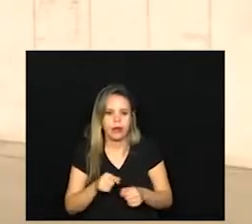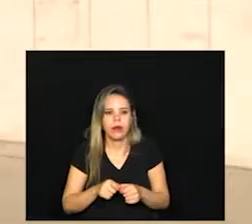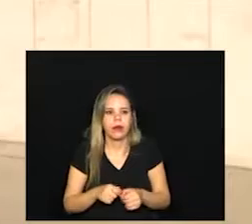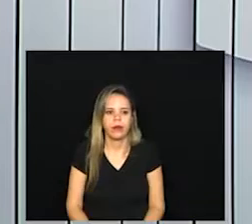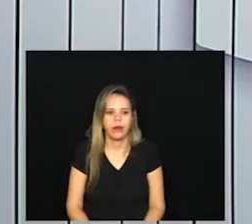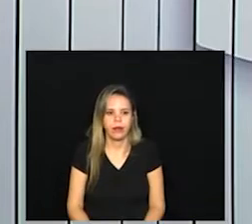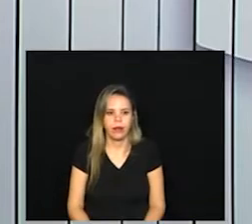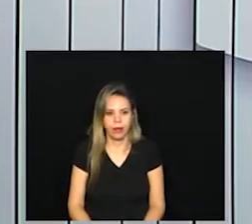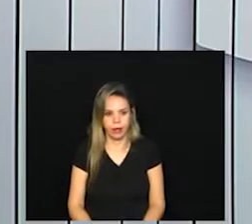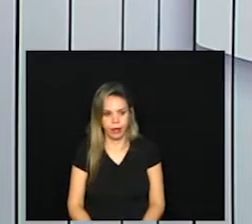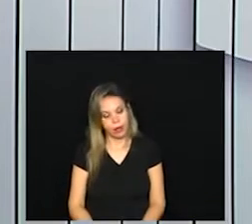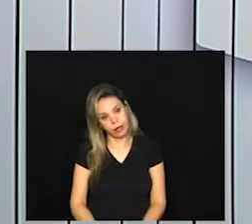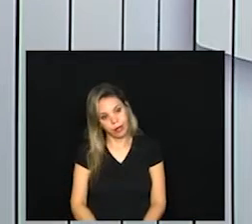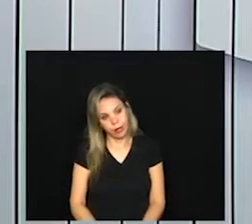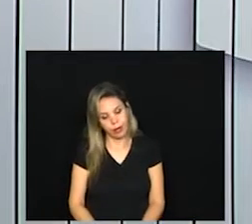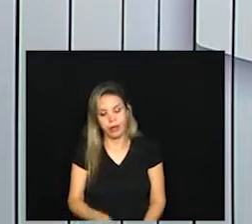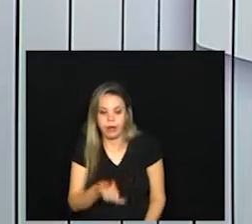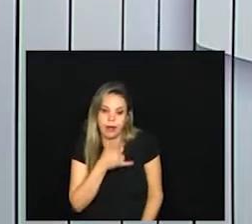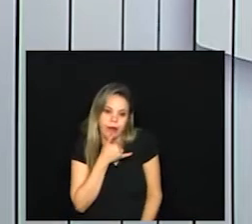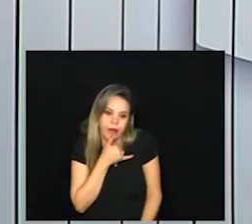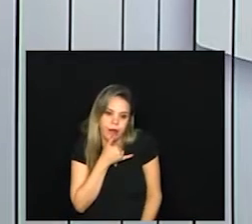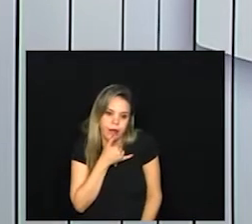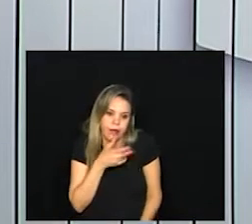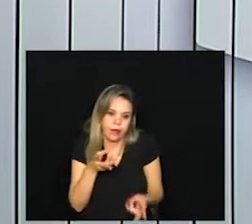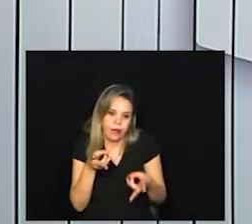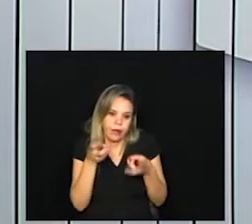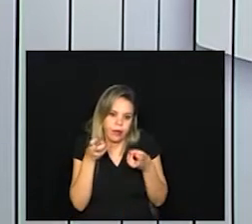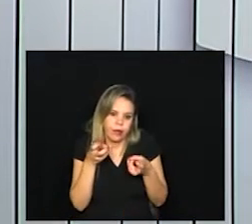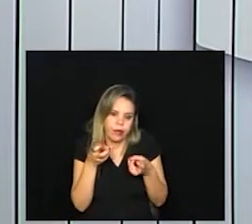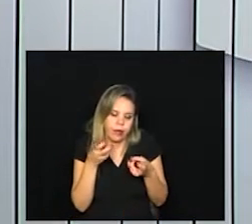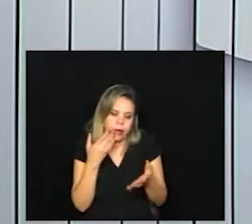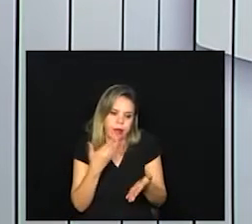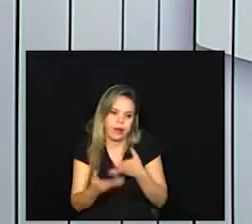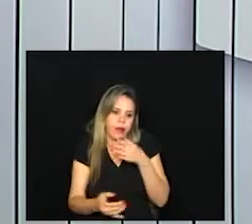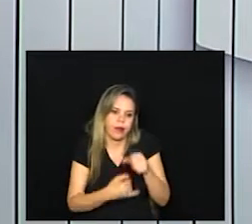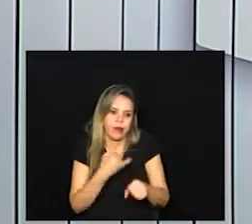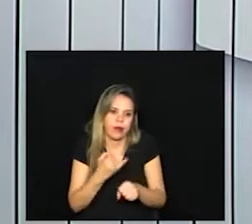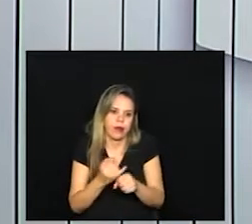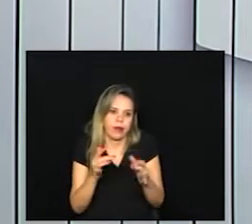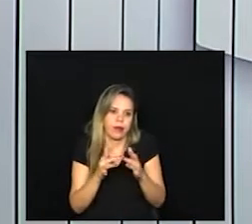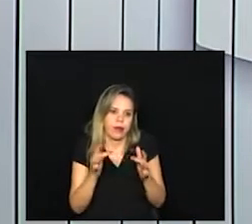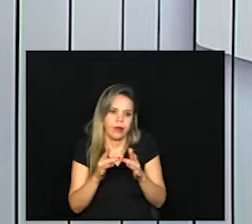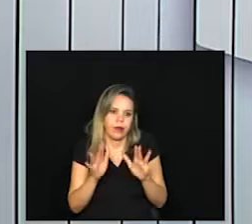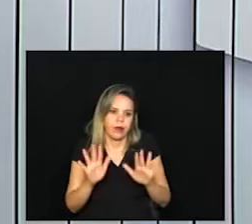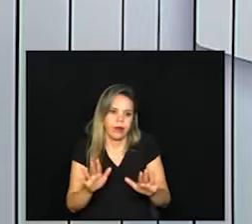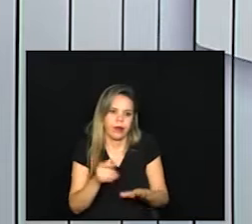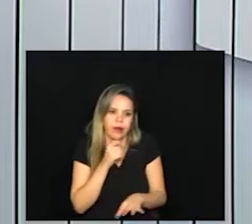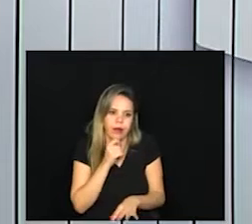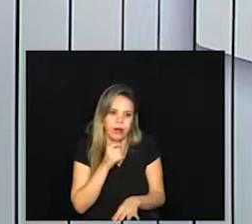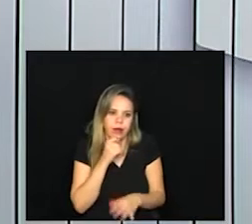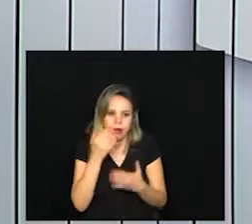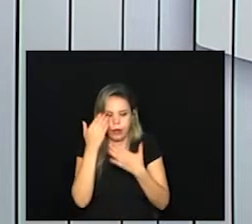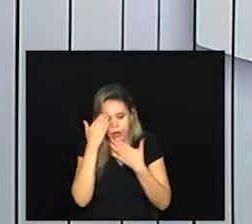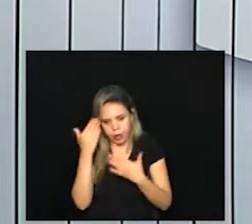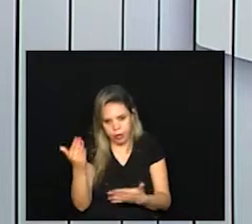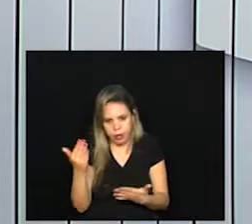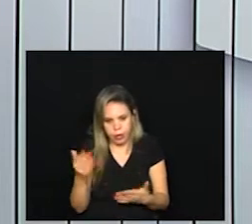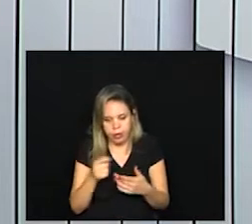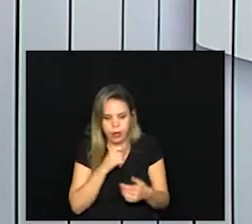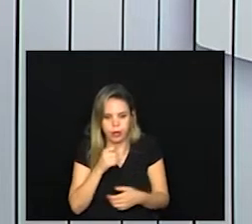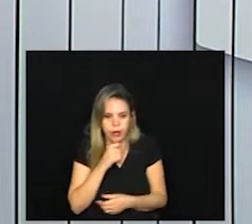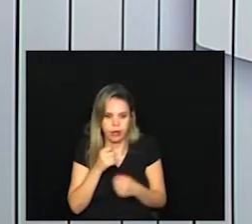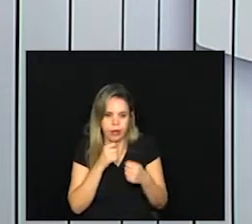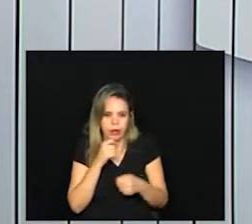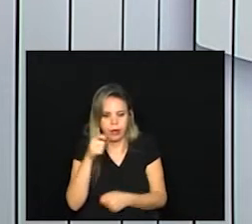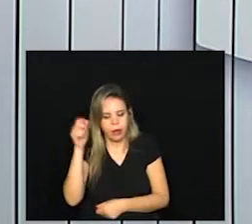abordadas... Bom, infelizmente, você percebeu aí, nós perdemos este contato. Por enquanto, eu agradeço o nosso repórter